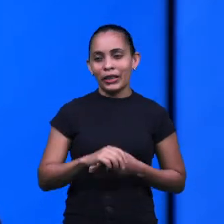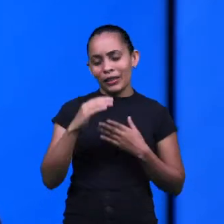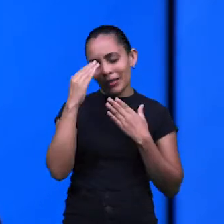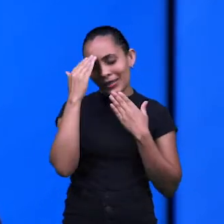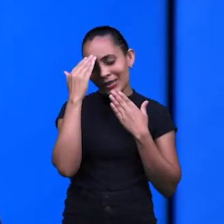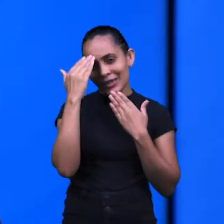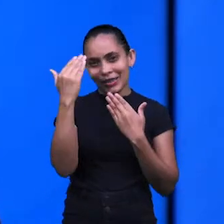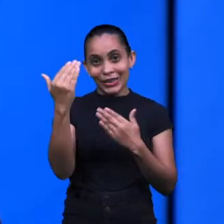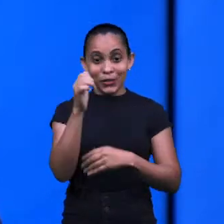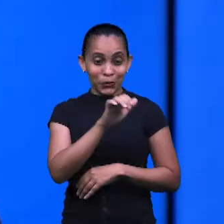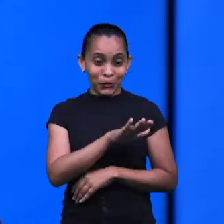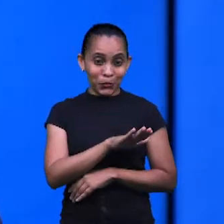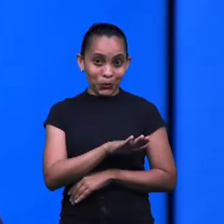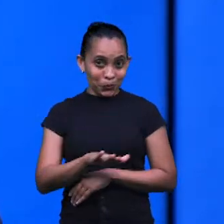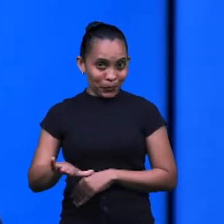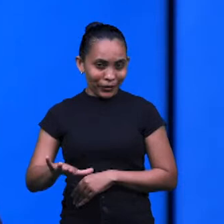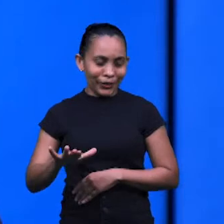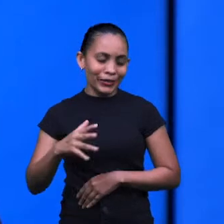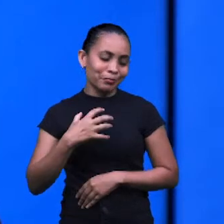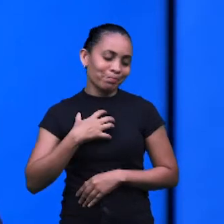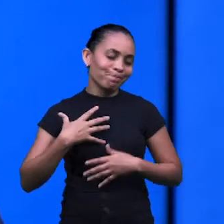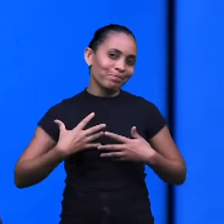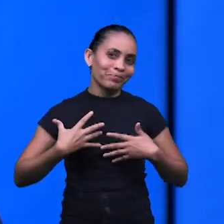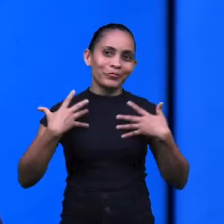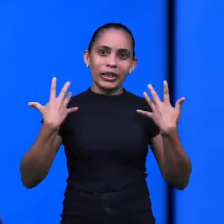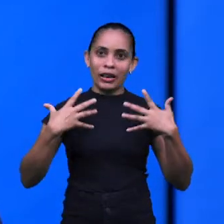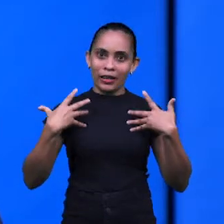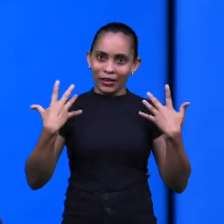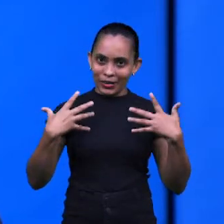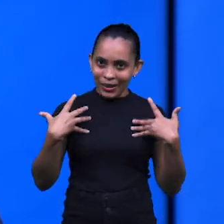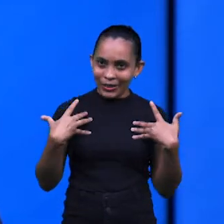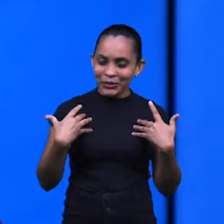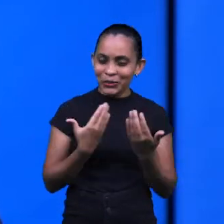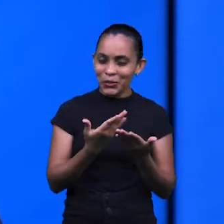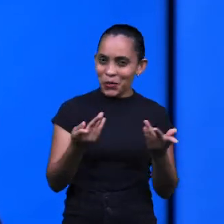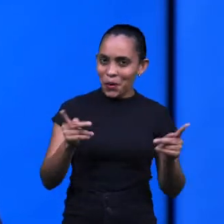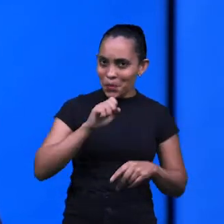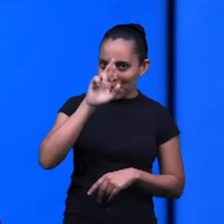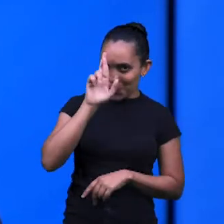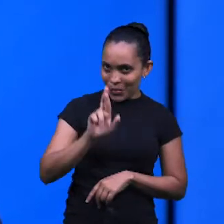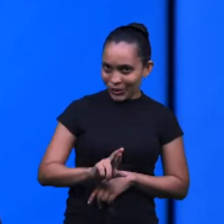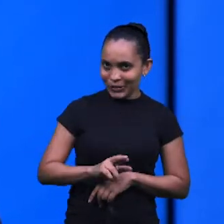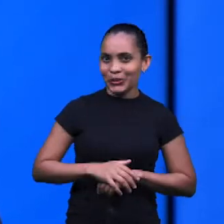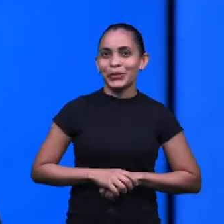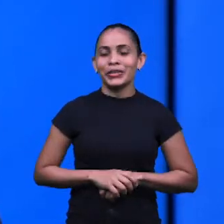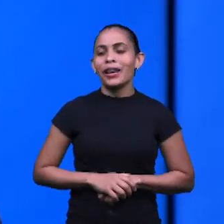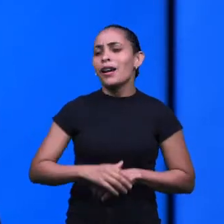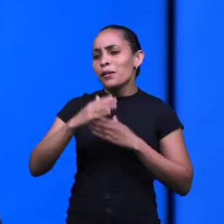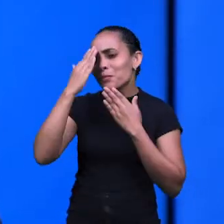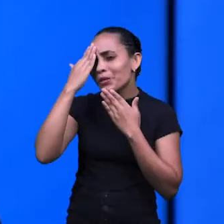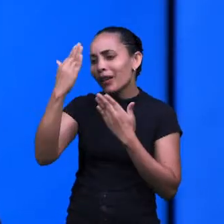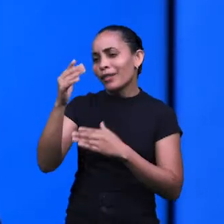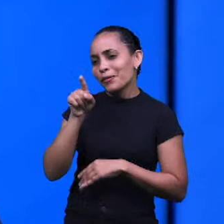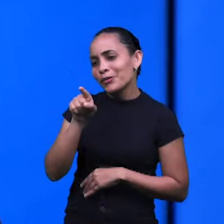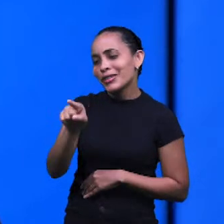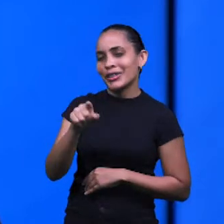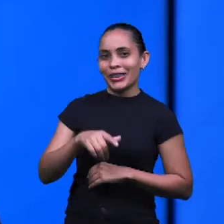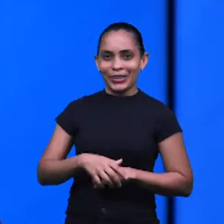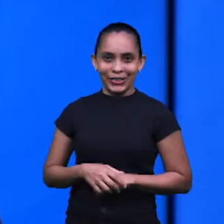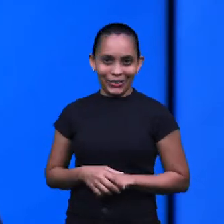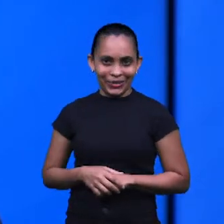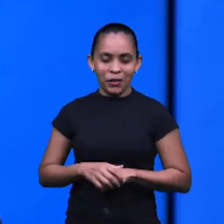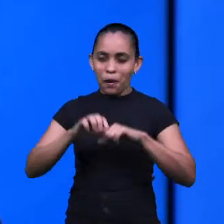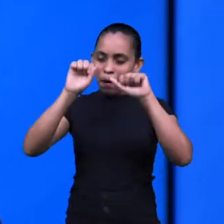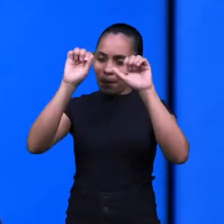ali, né? De uma criança que tanto alegra, né? Terminando com a paz do Senhor. E muito obrigado. Obrigado a você, Helena. Que